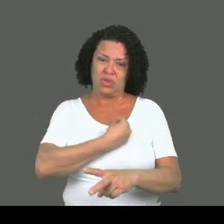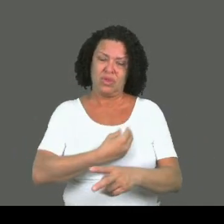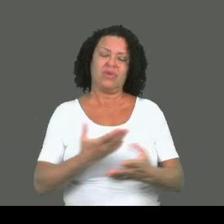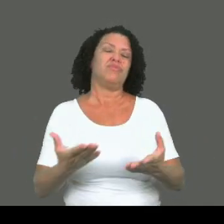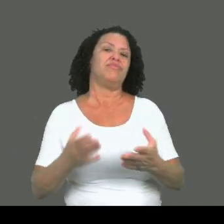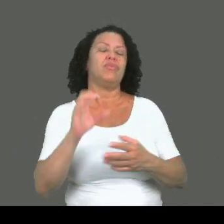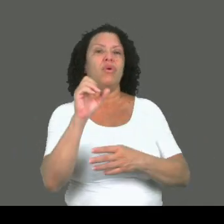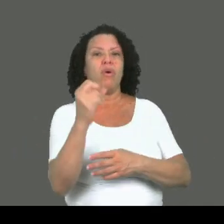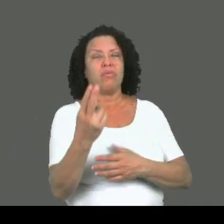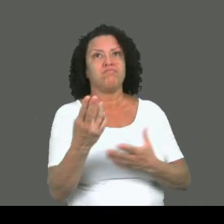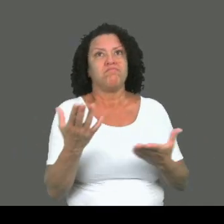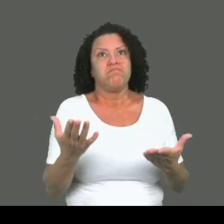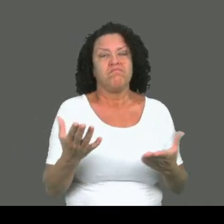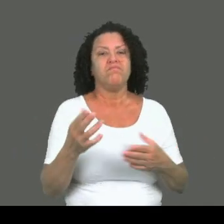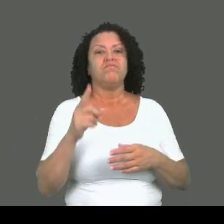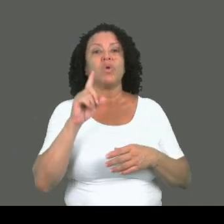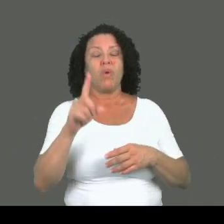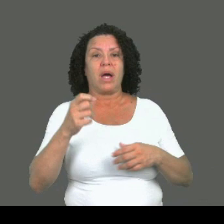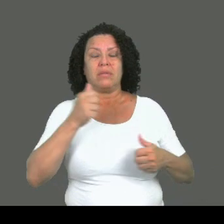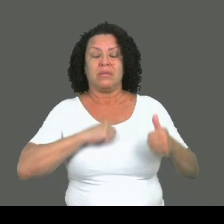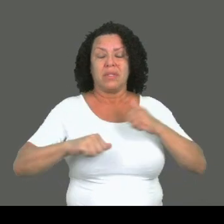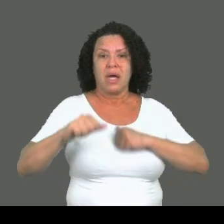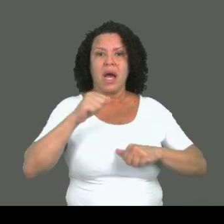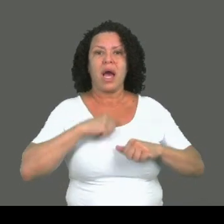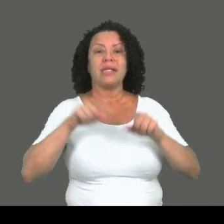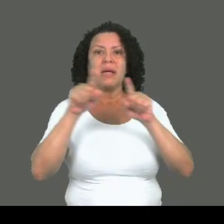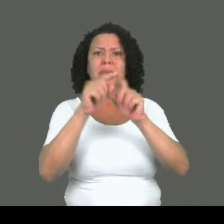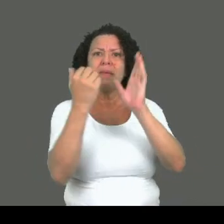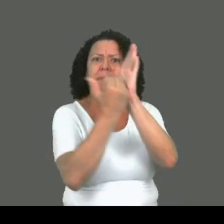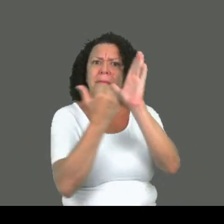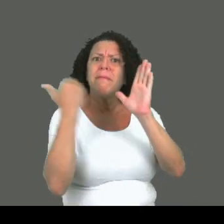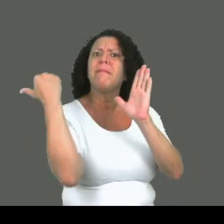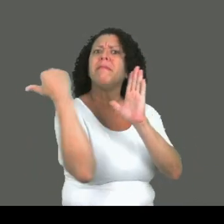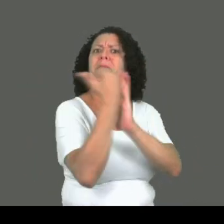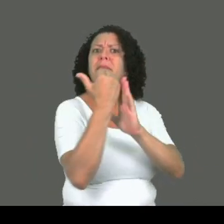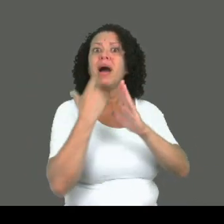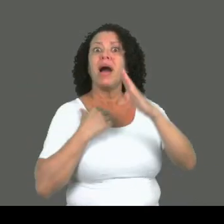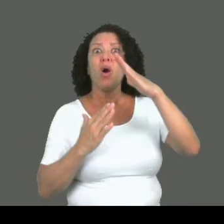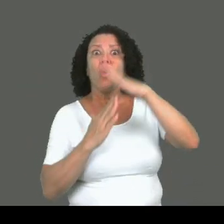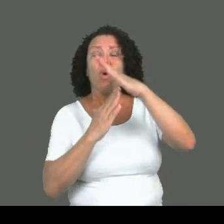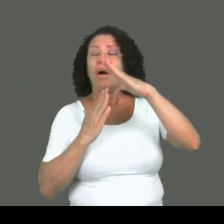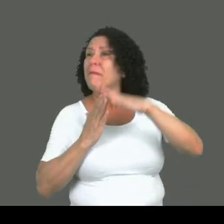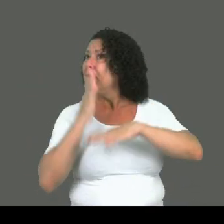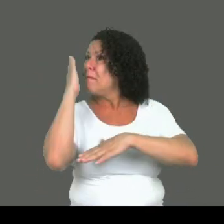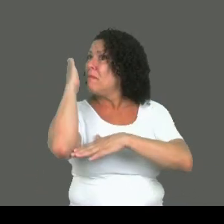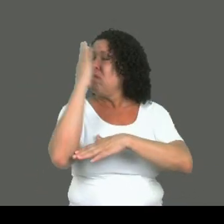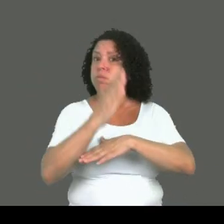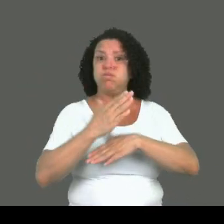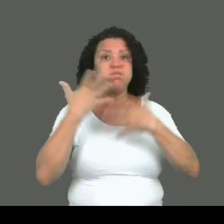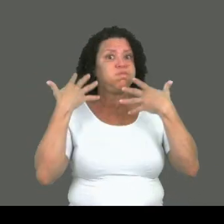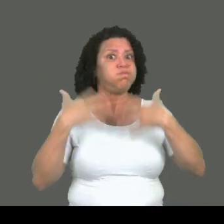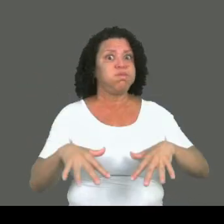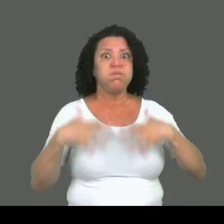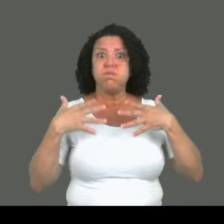Ou seja, quando a ansiedade extrapola os limites da naturalidade,